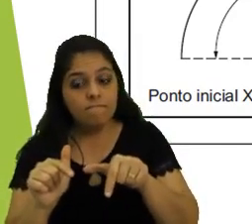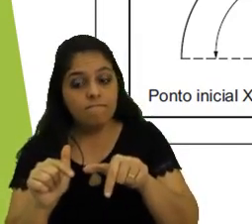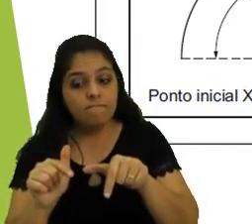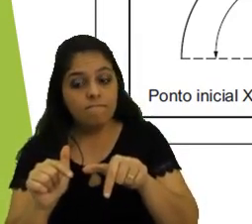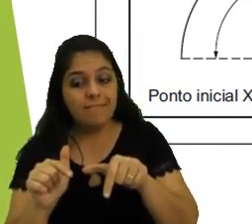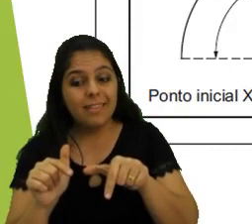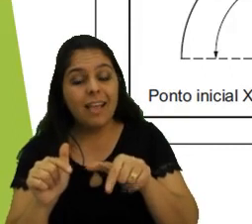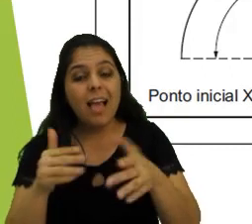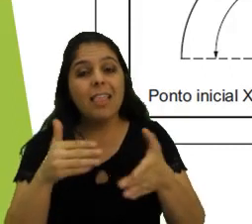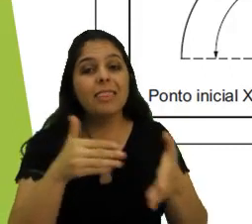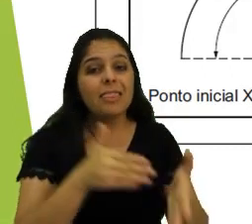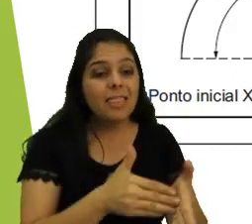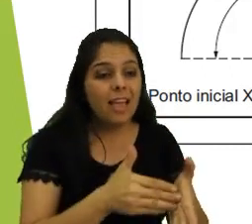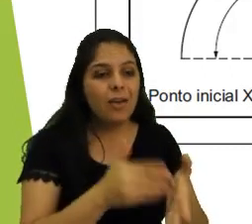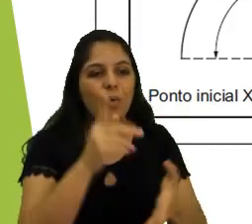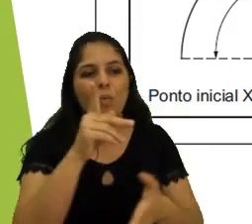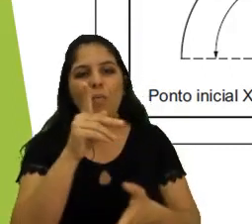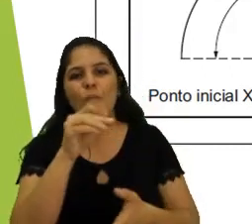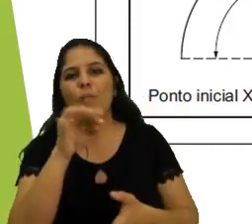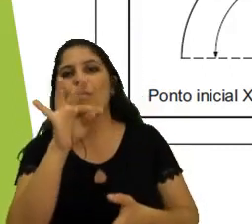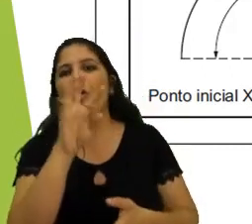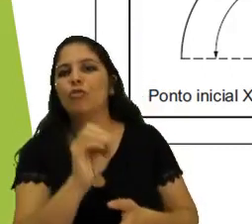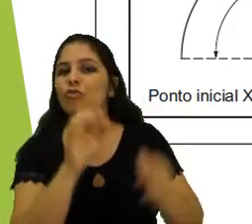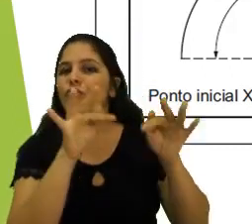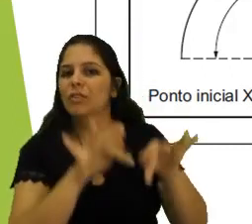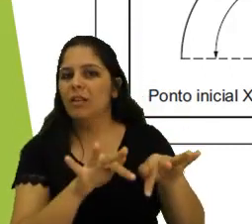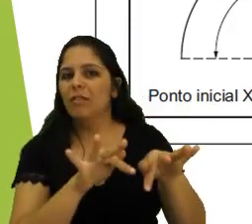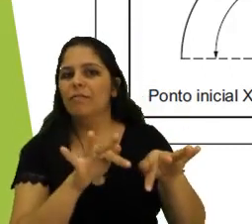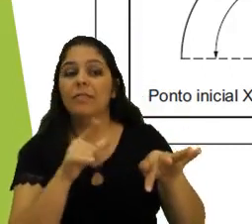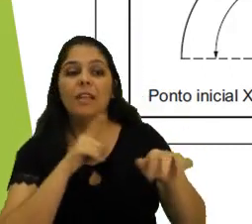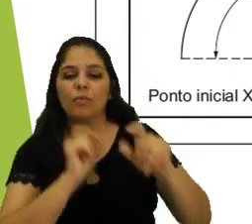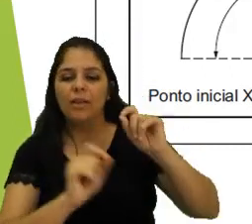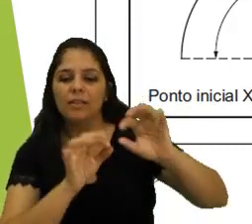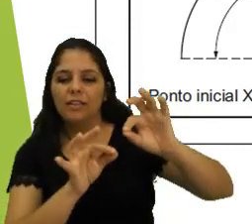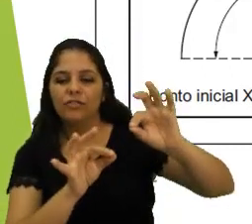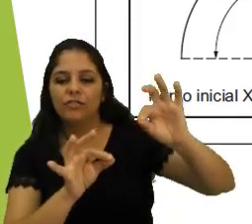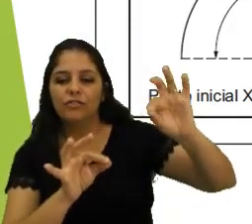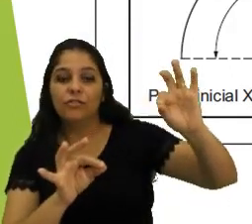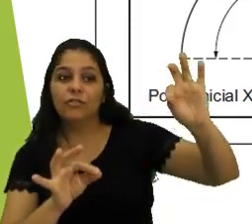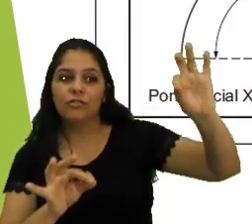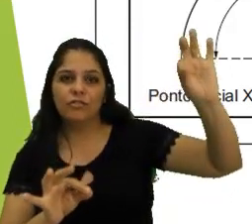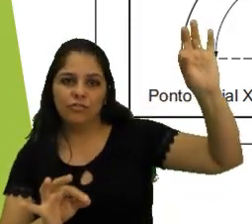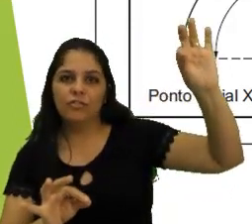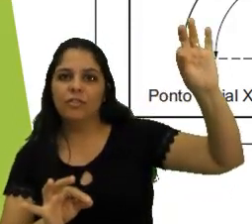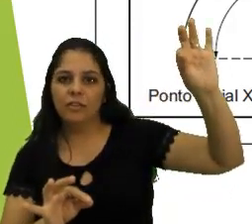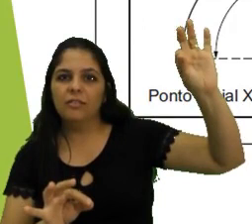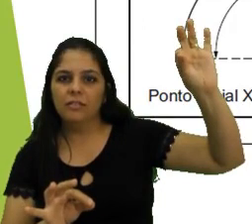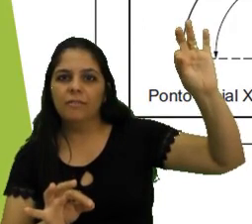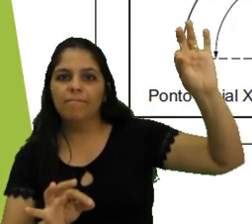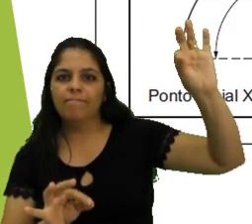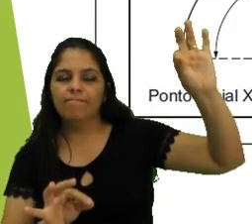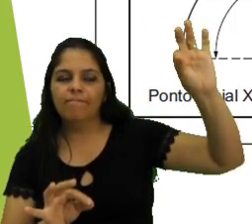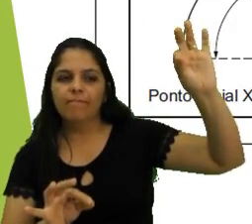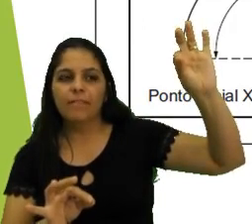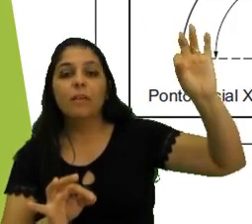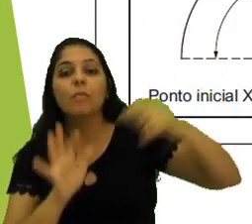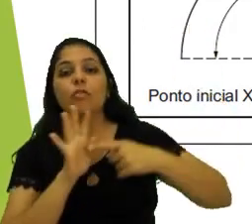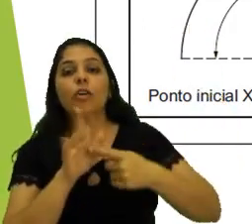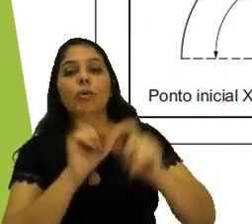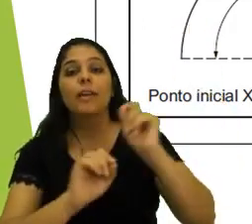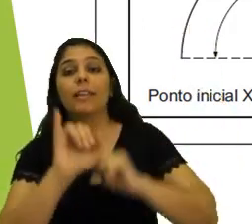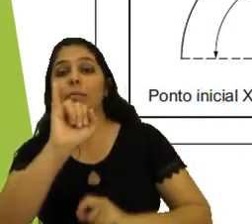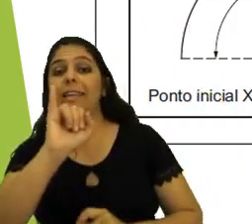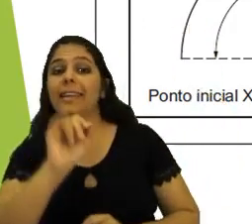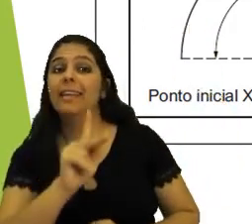Até o ponto final. Eu tenho essa distância aqui que eu tenho que colocar na direção de I ou K. Então,